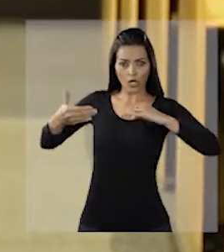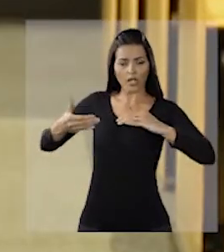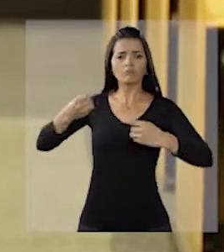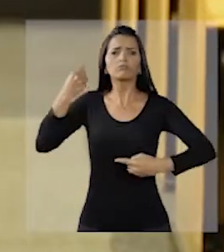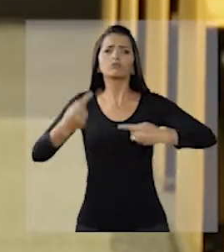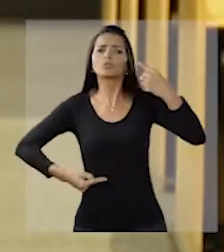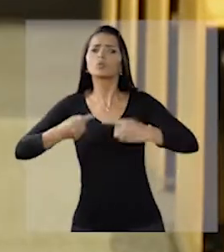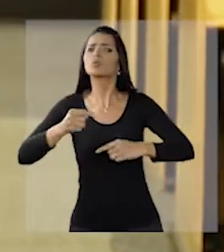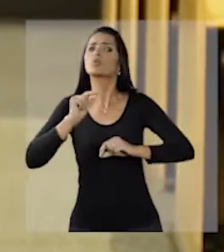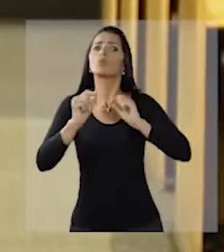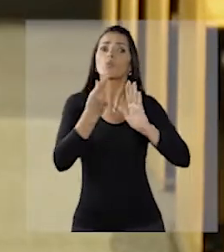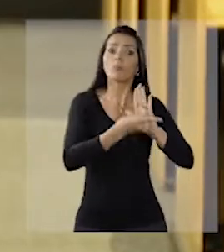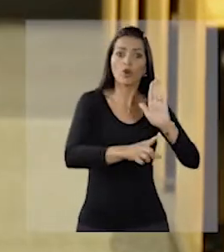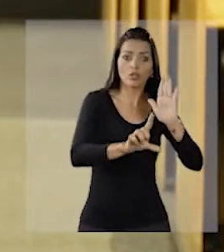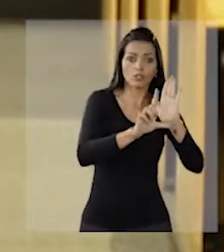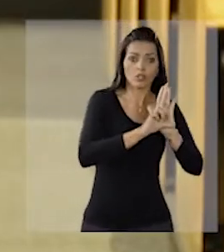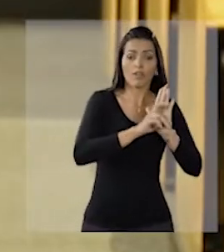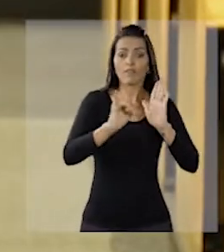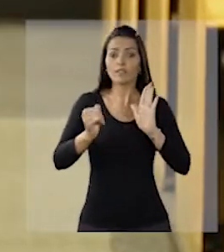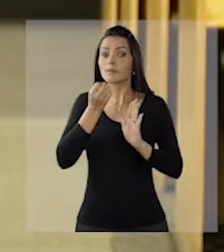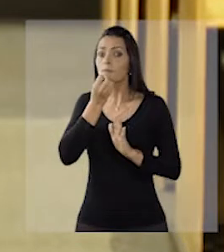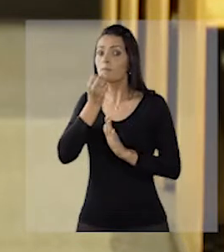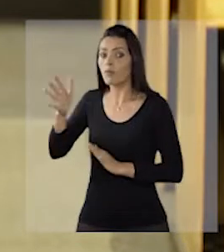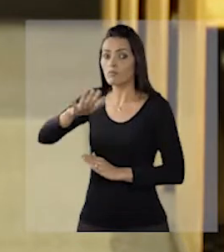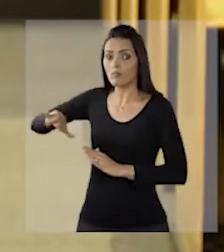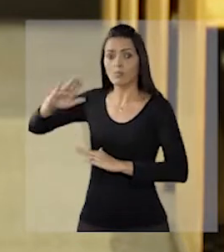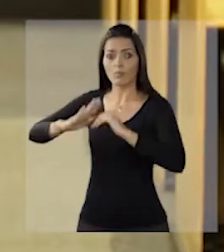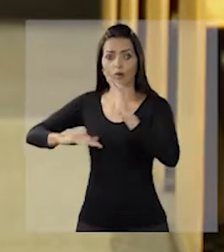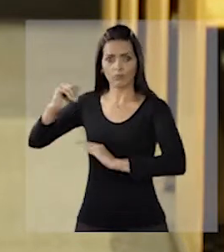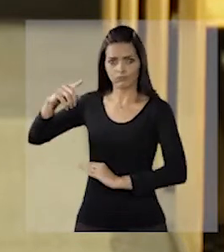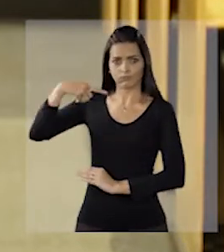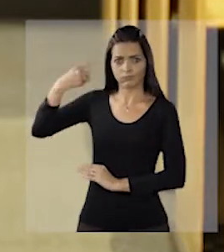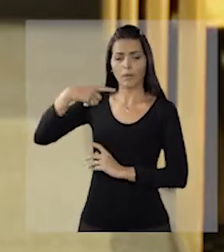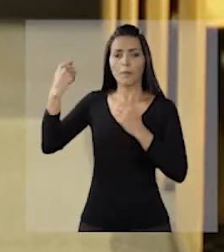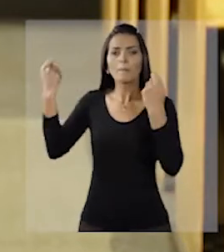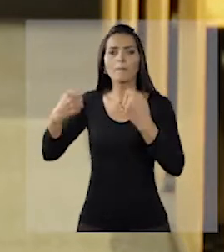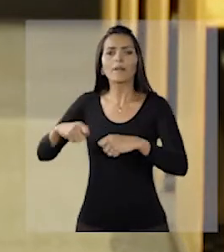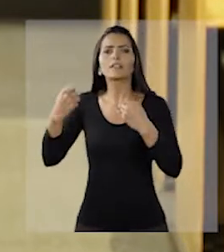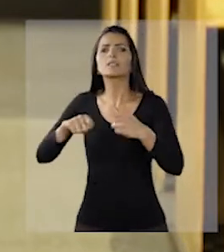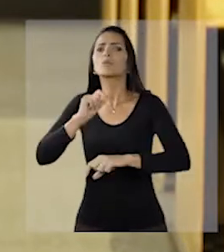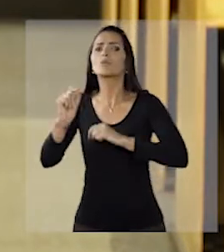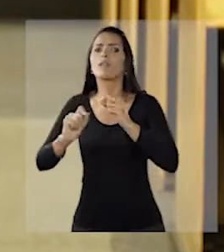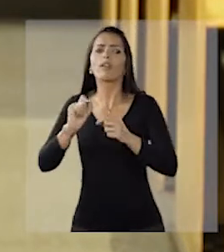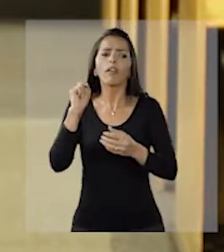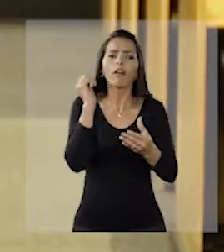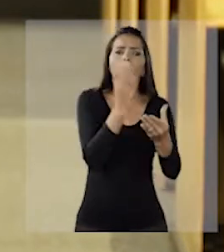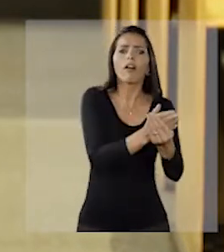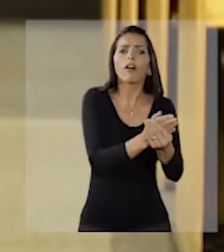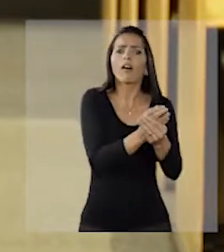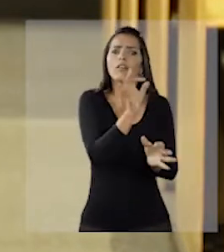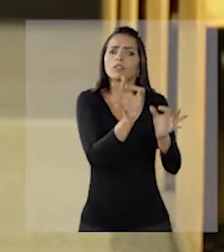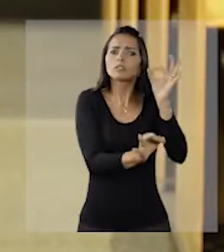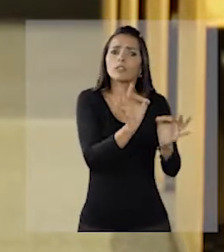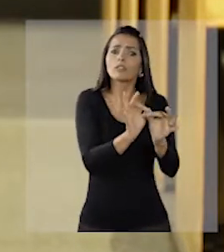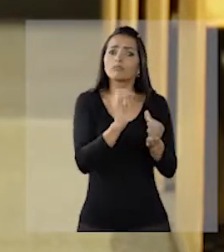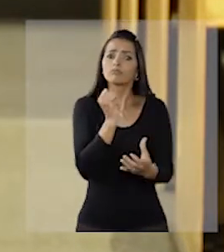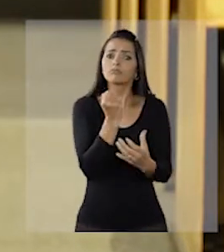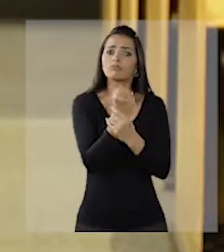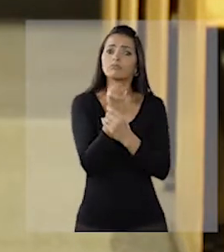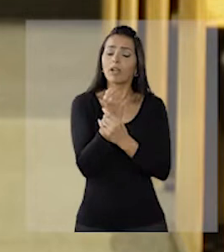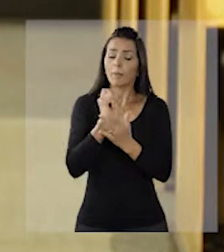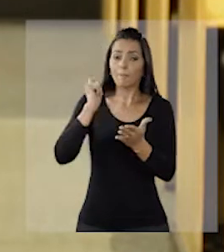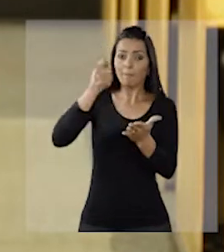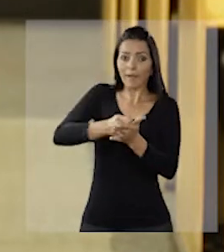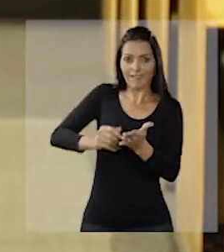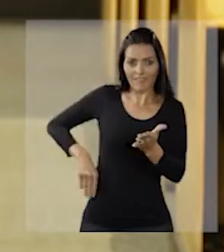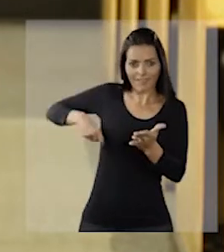Congresso Nacional um projeto de lei que vai beneficiar os profissionais da advocacia que precisam ingressar com ação para garantir o pagamento